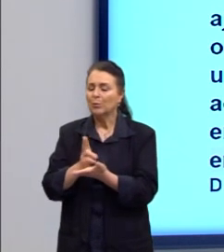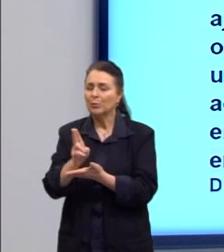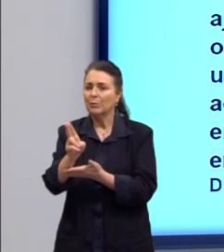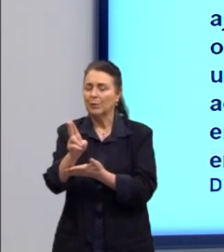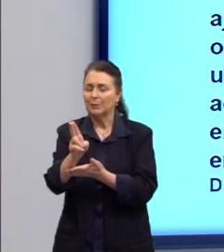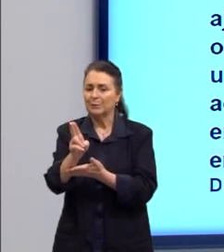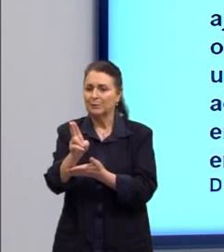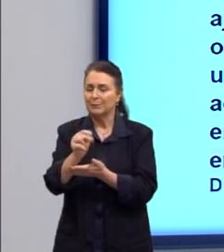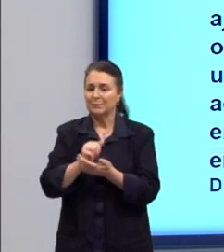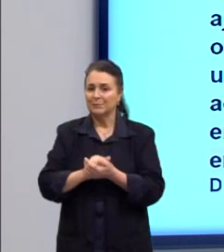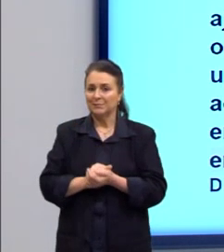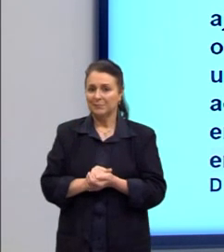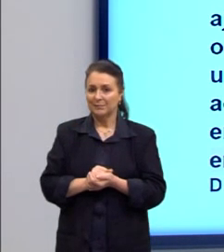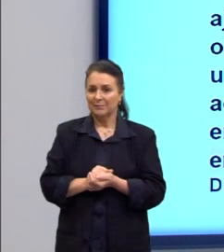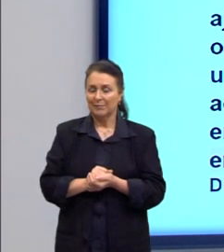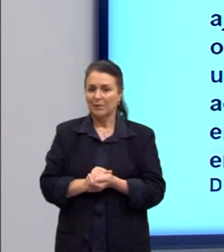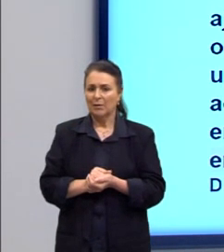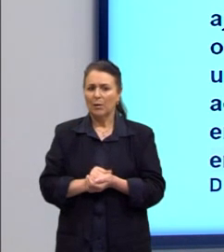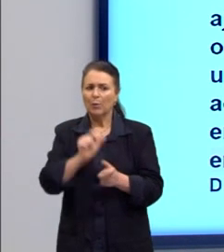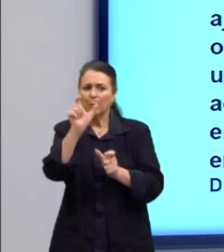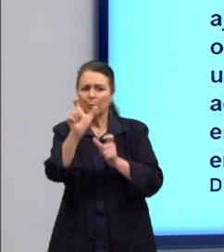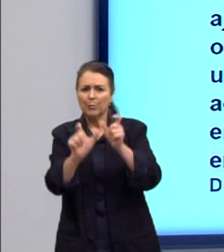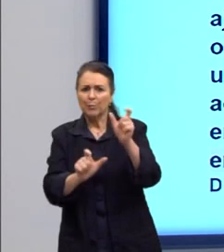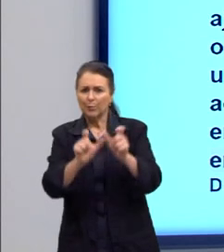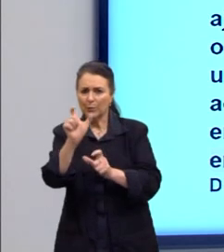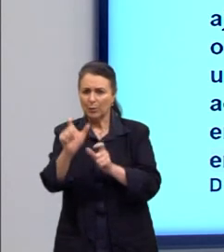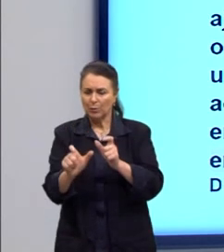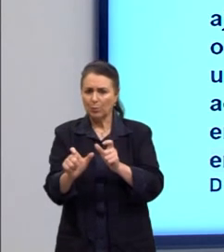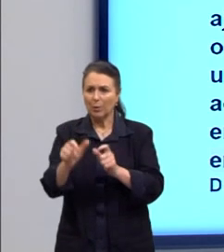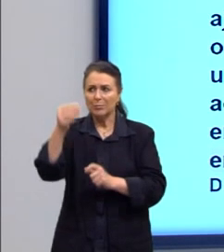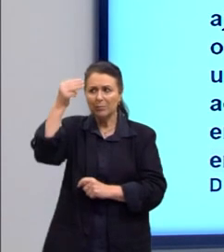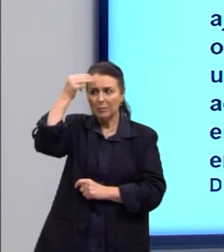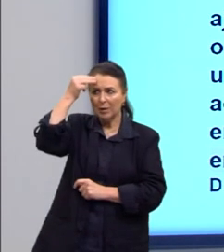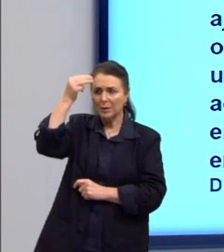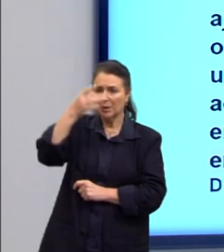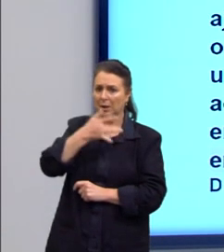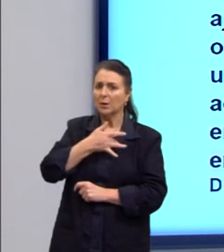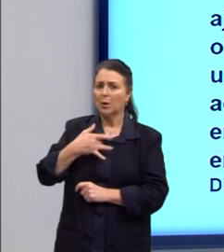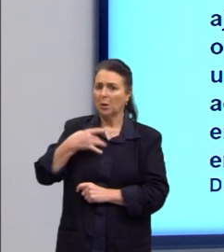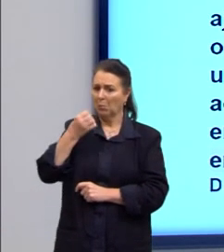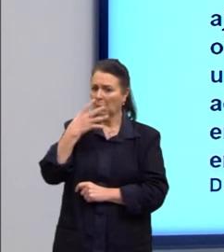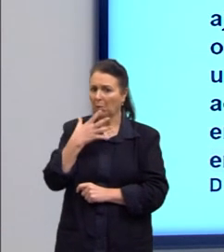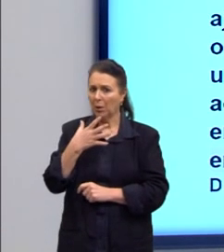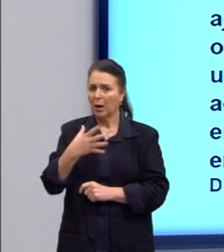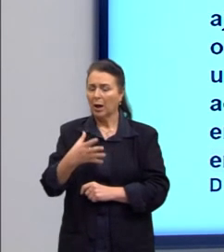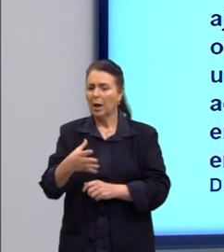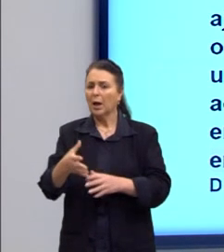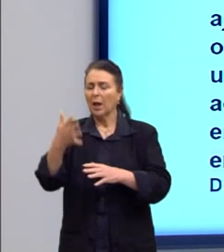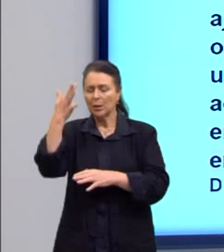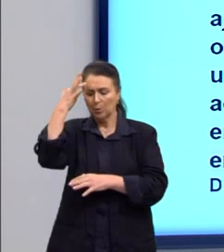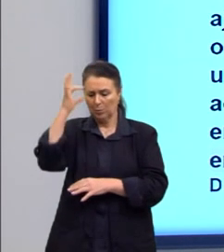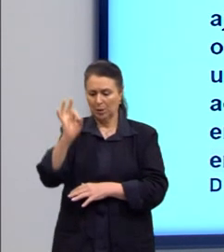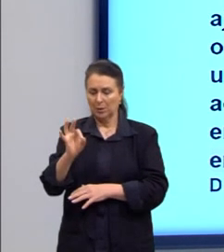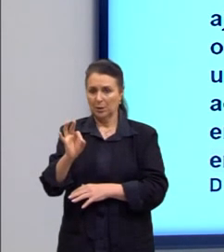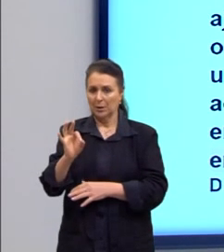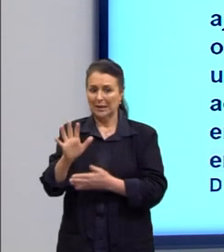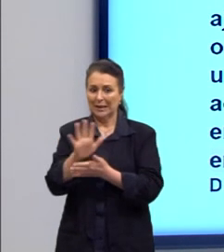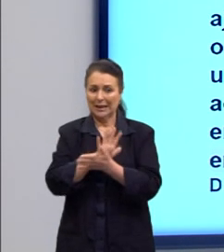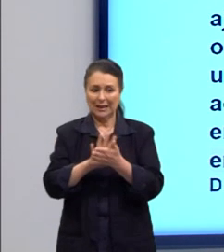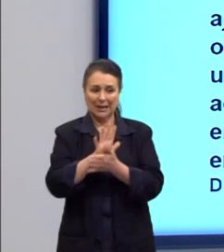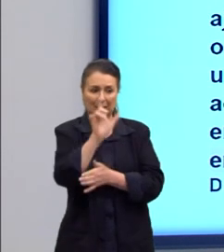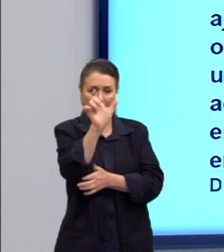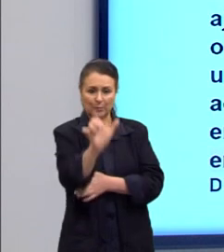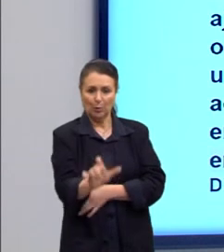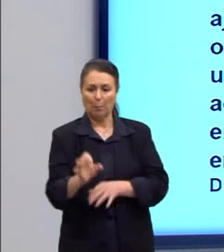a partir desse primeiro destaque pessoas mentalmente saudáveis compreendem que ninguém é perfeito que todos